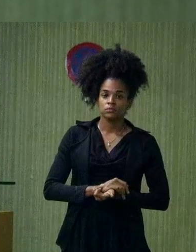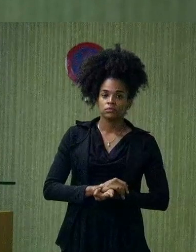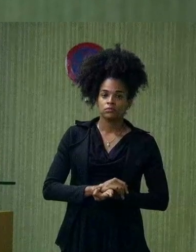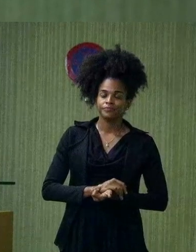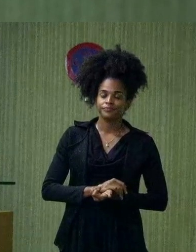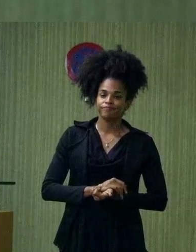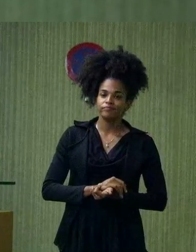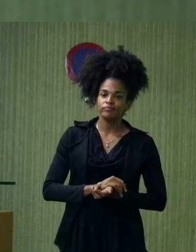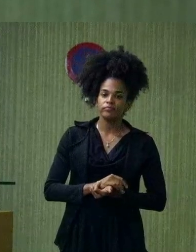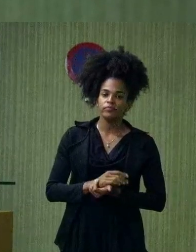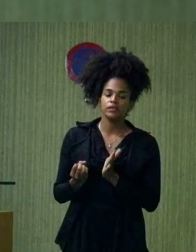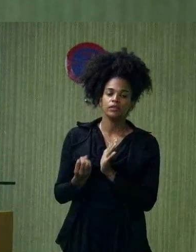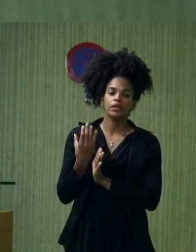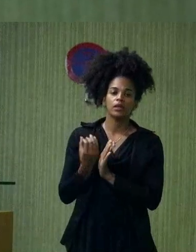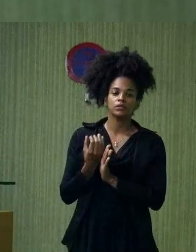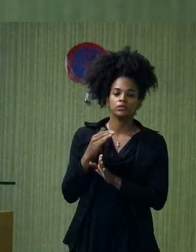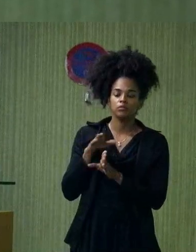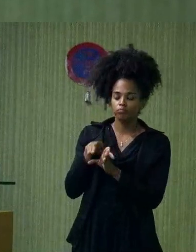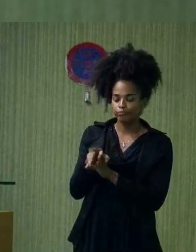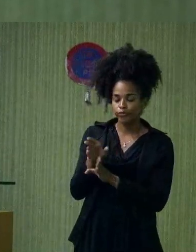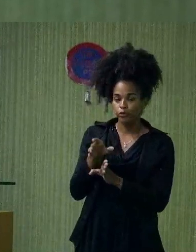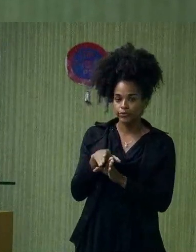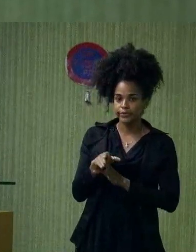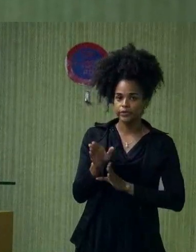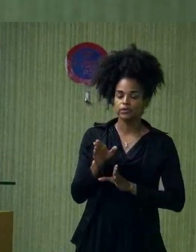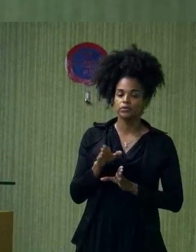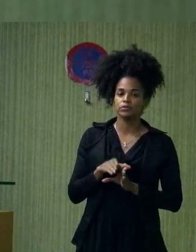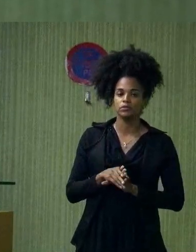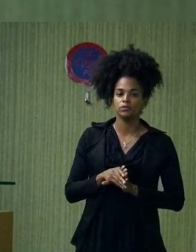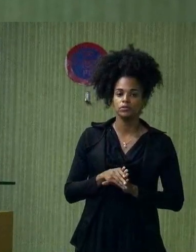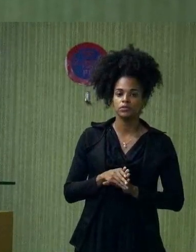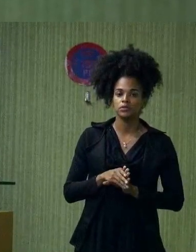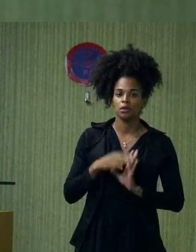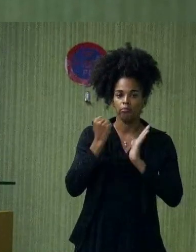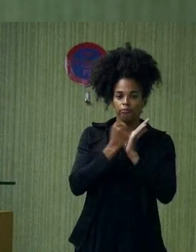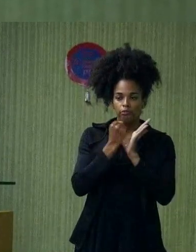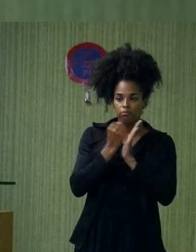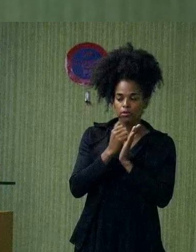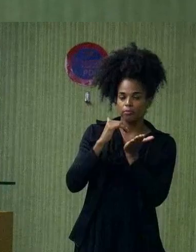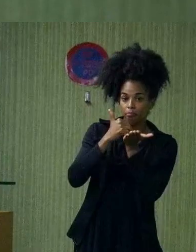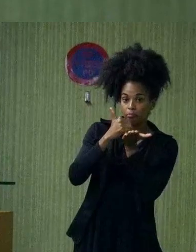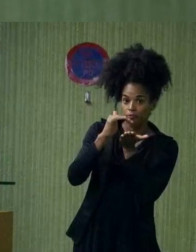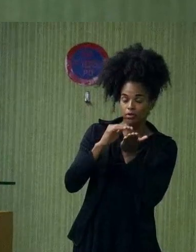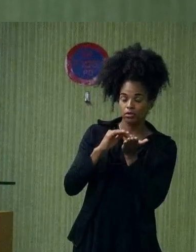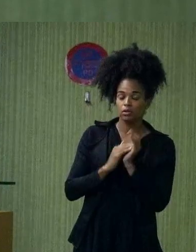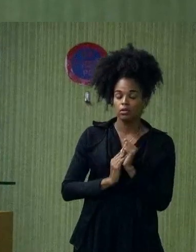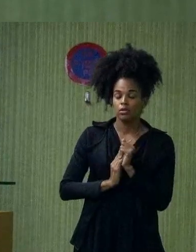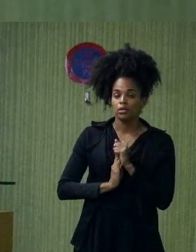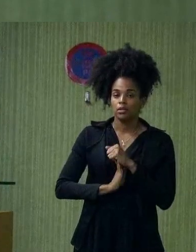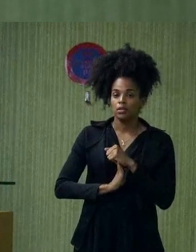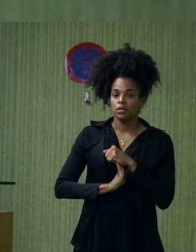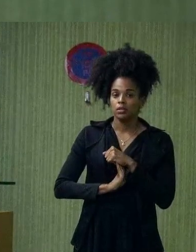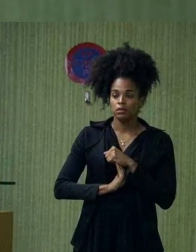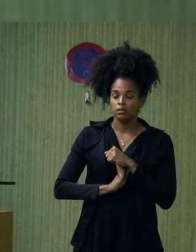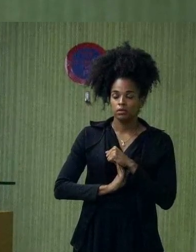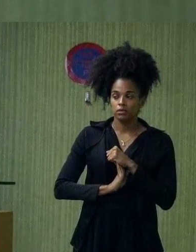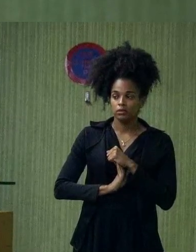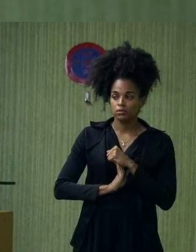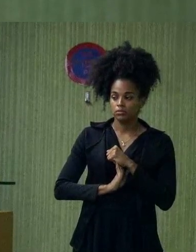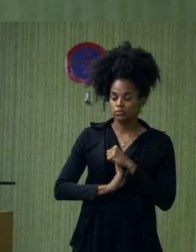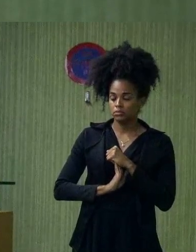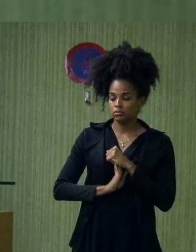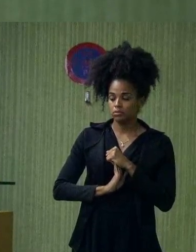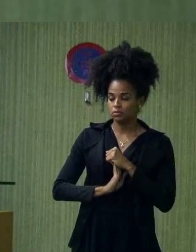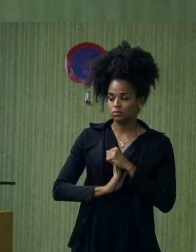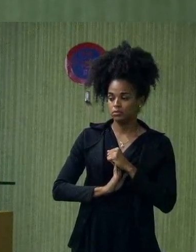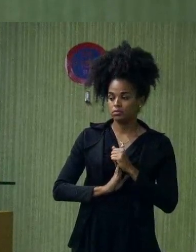de recomendações nós expedimos recomendações agora eh inclusive um colega